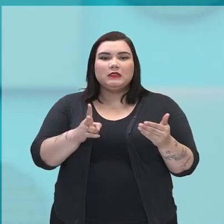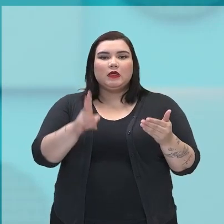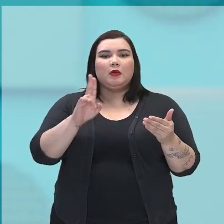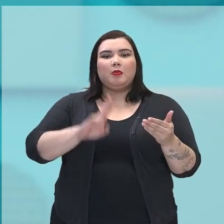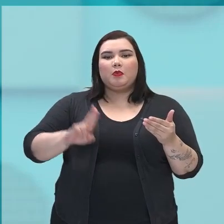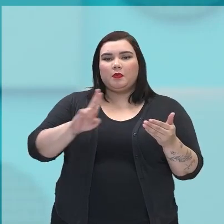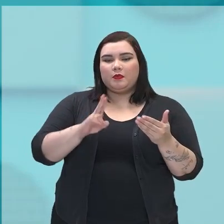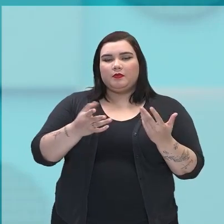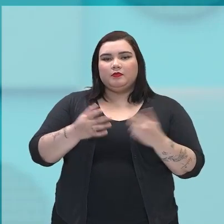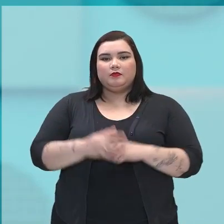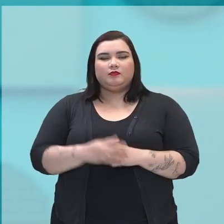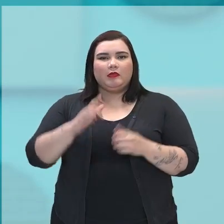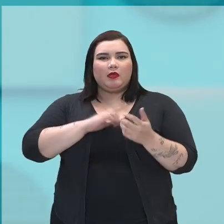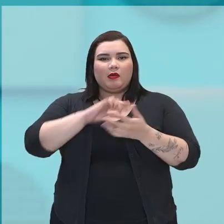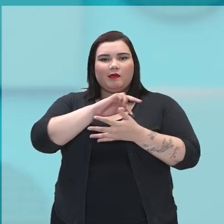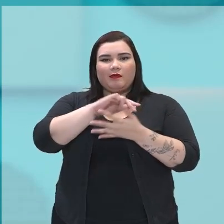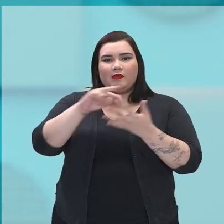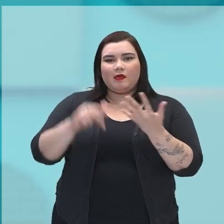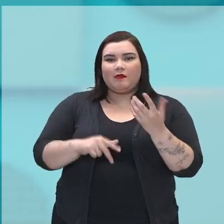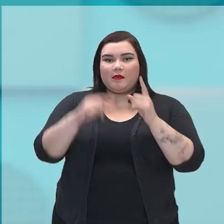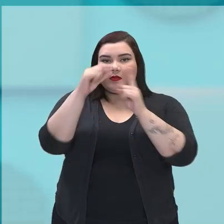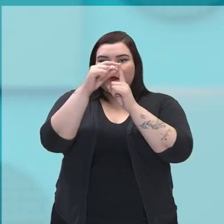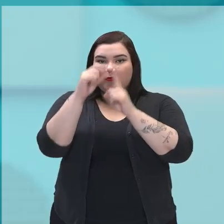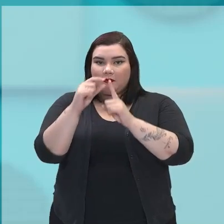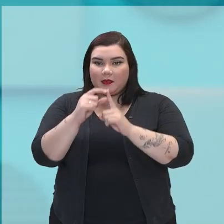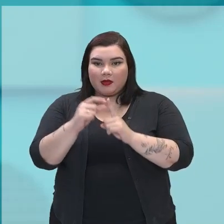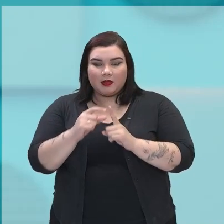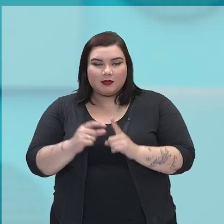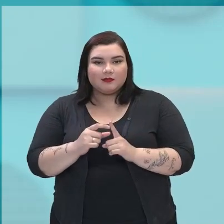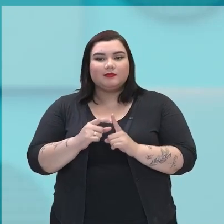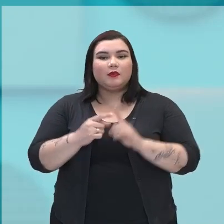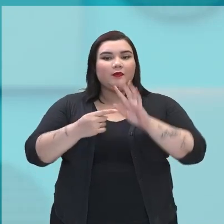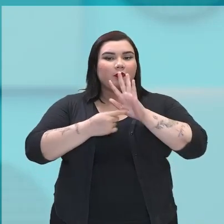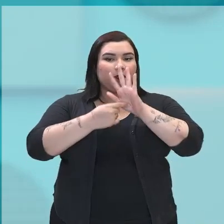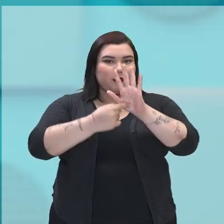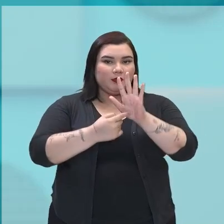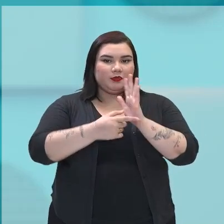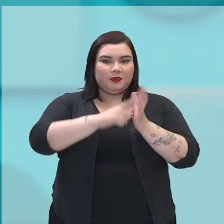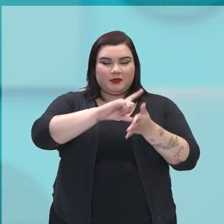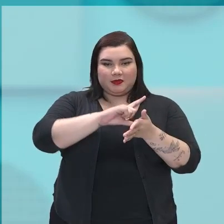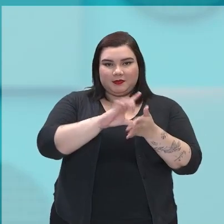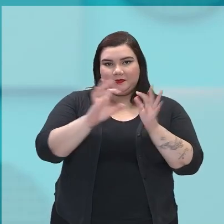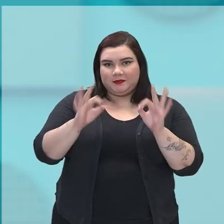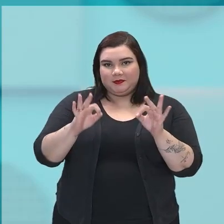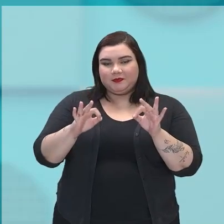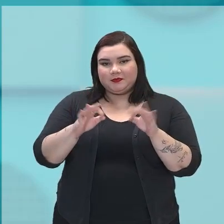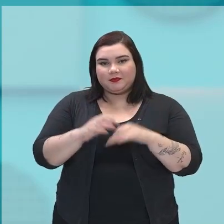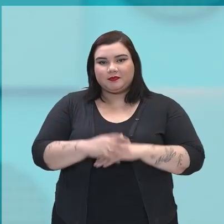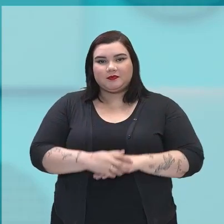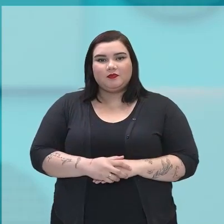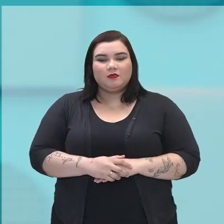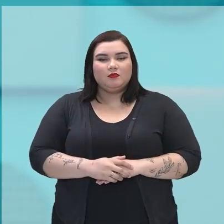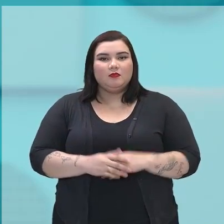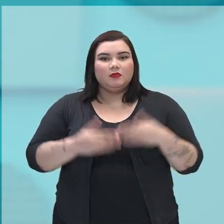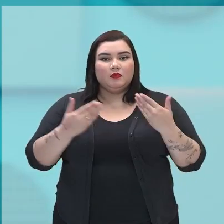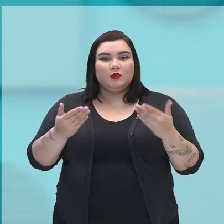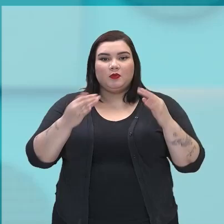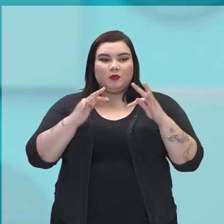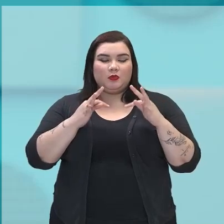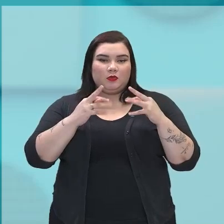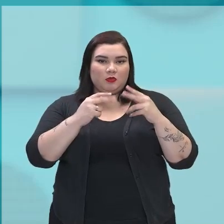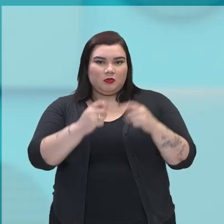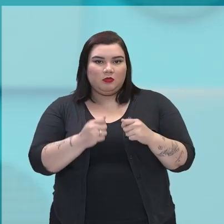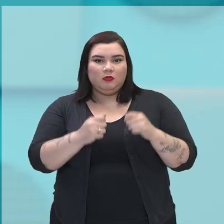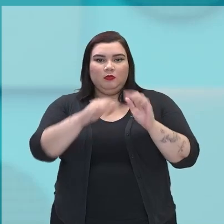aula. Never, sometimes, usually, often, né? Todos esses